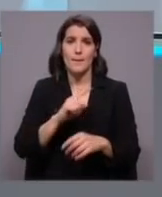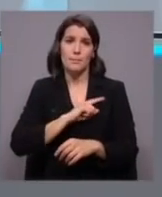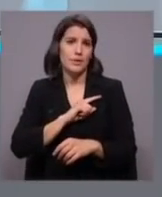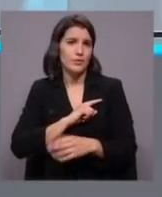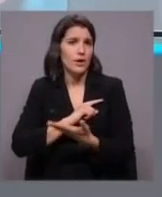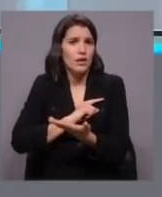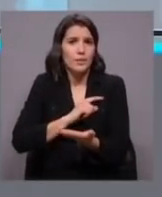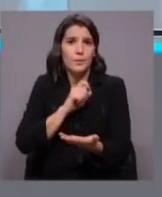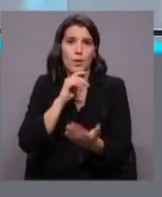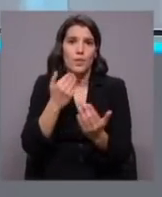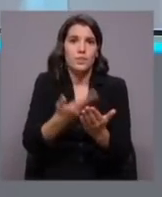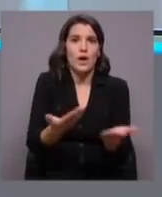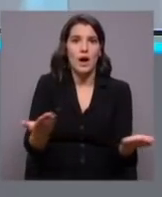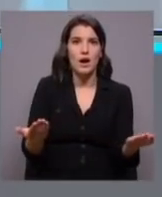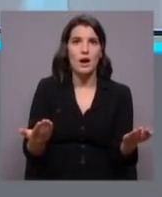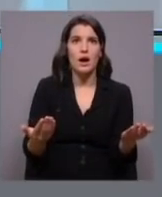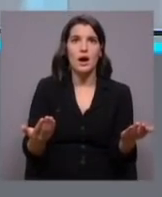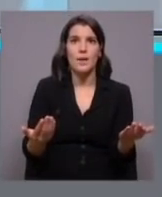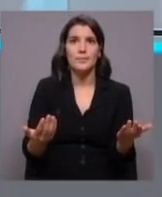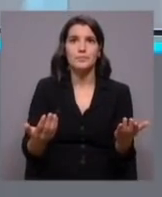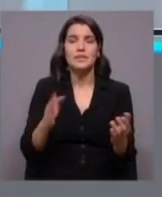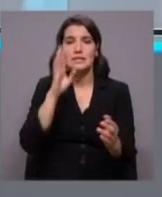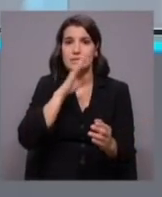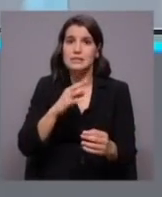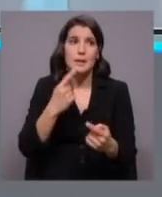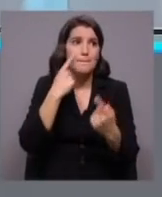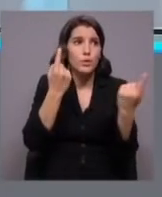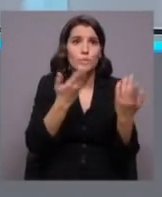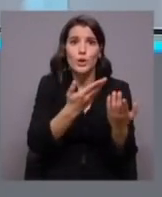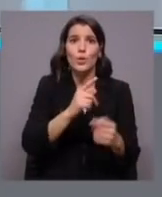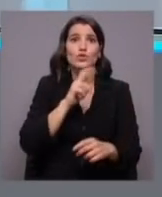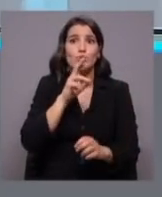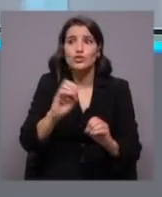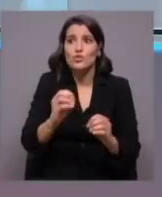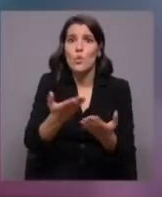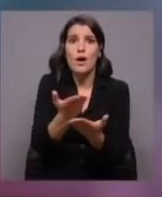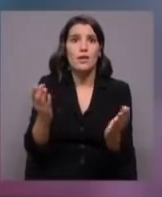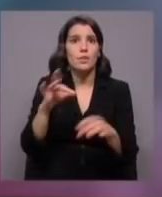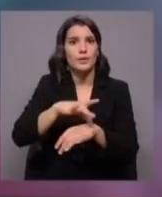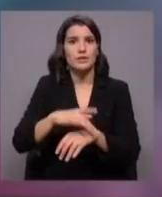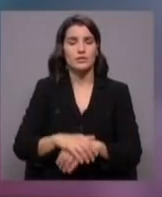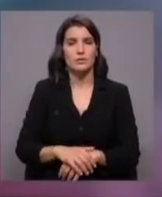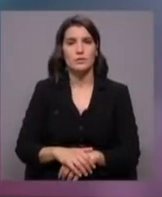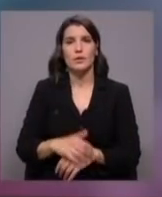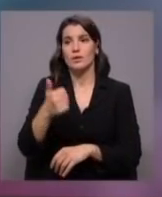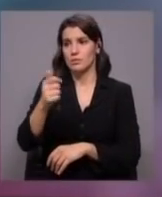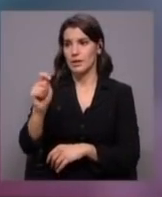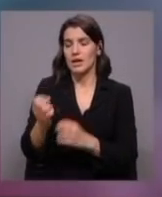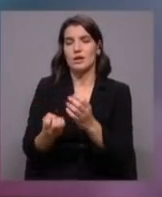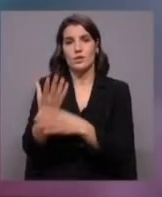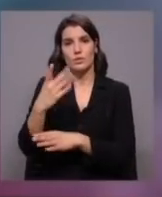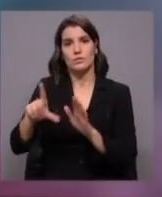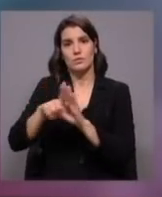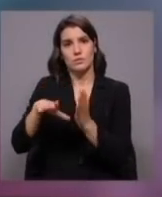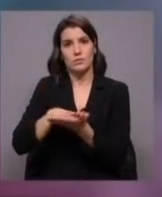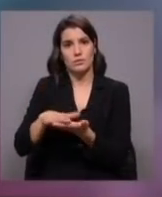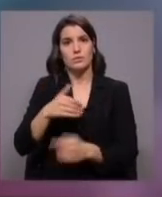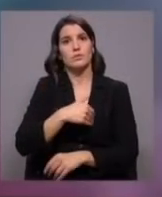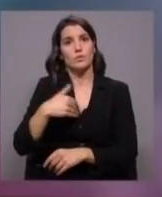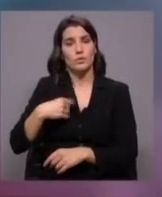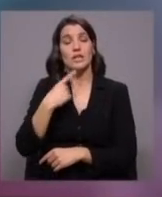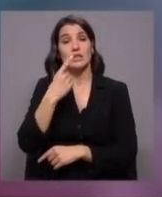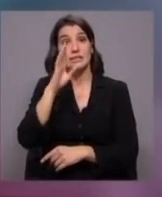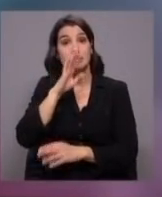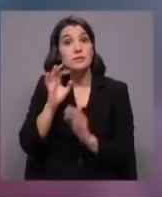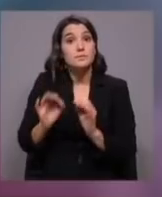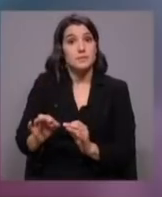dar. Quando o doente procura uma resposta clínica aos seus problemas? O Bloco de Esquerda é autor de uma lei de bases da saúde que diz que quando é